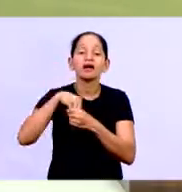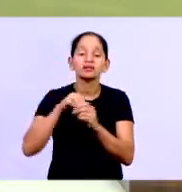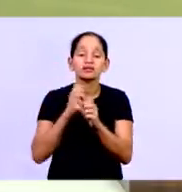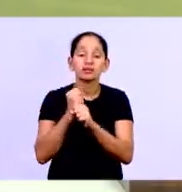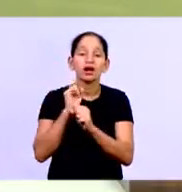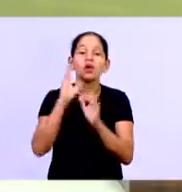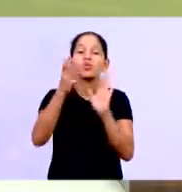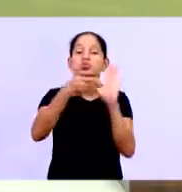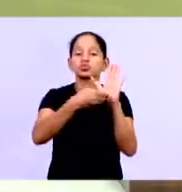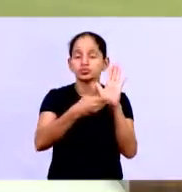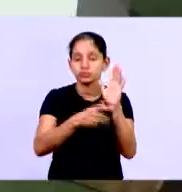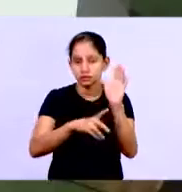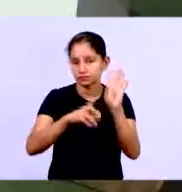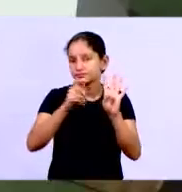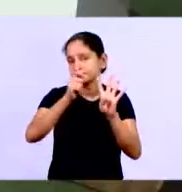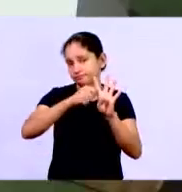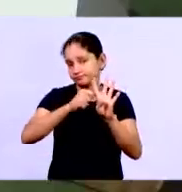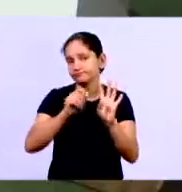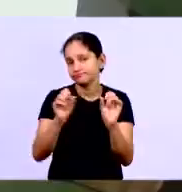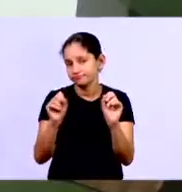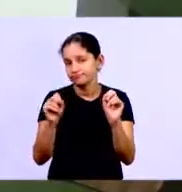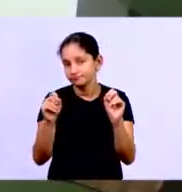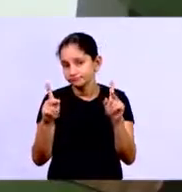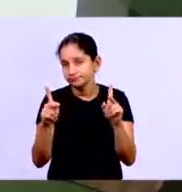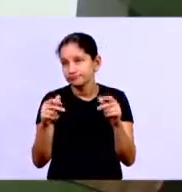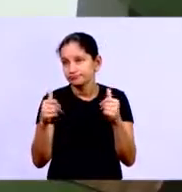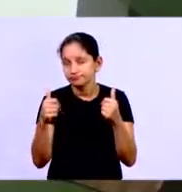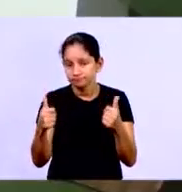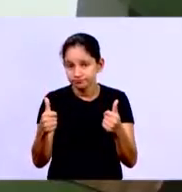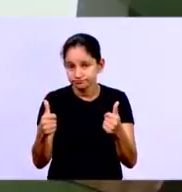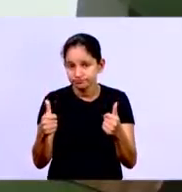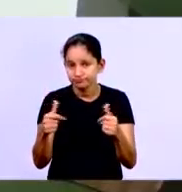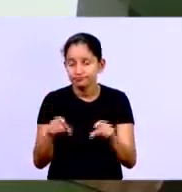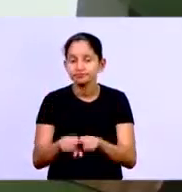parcela. Muito bem.